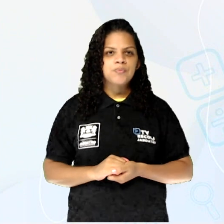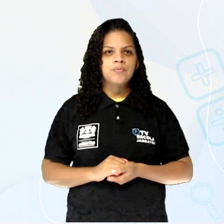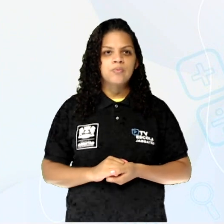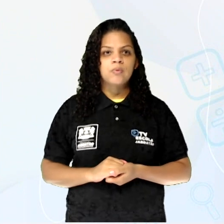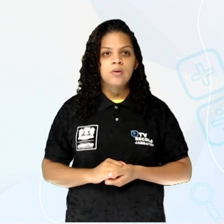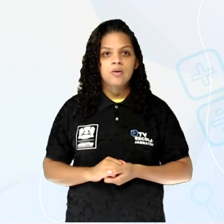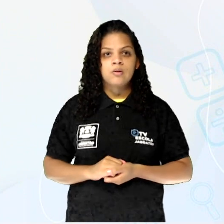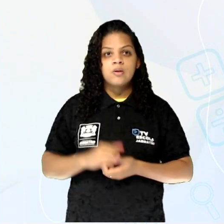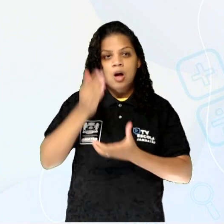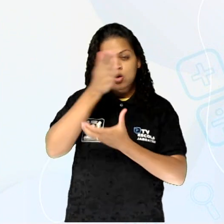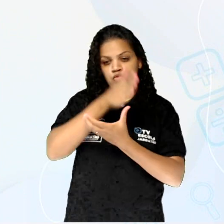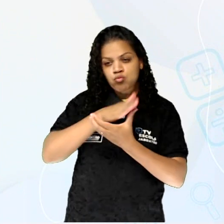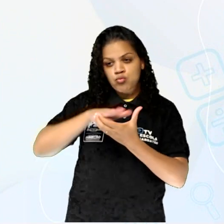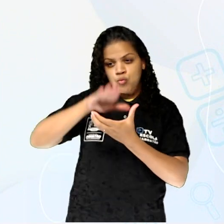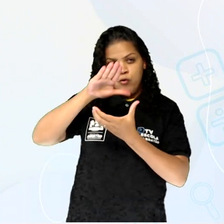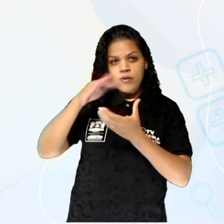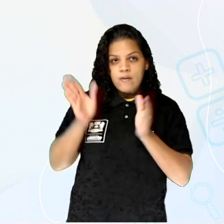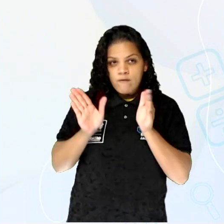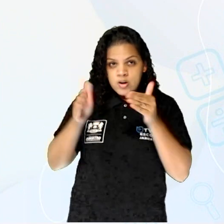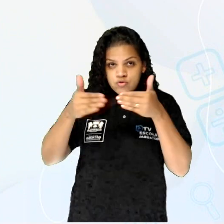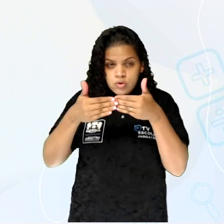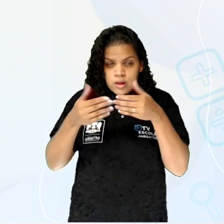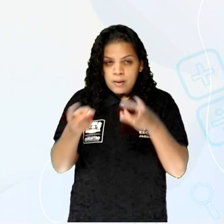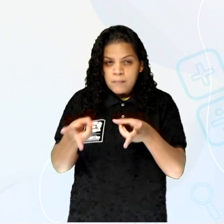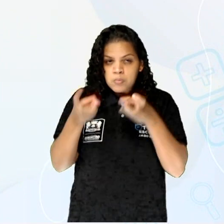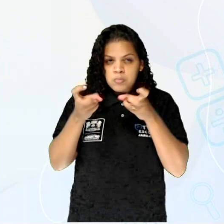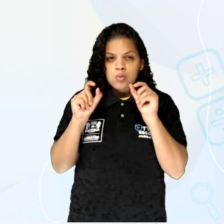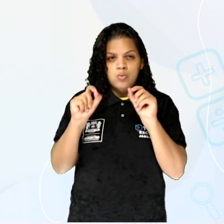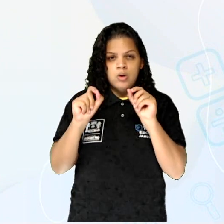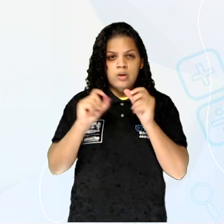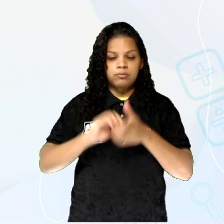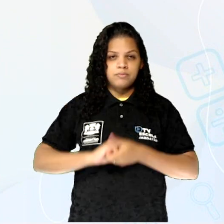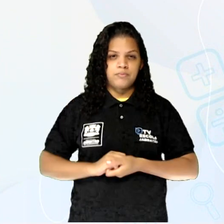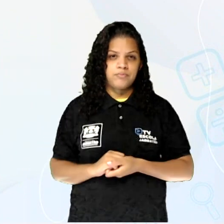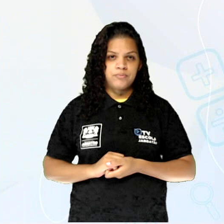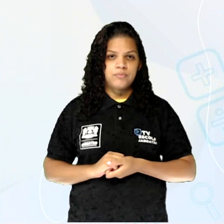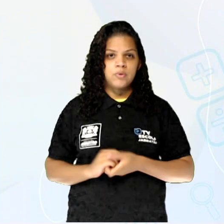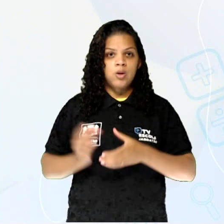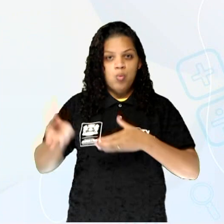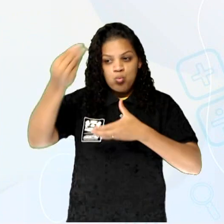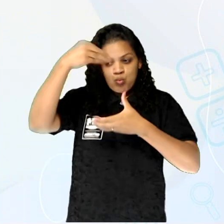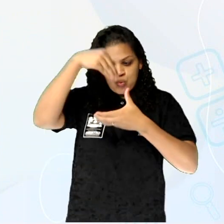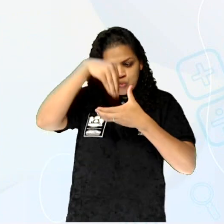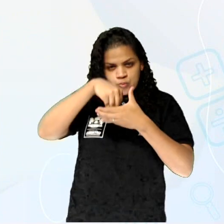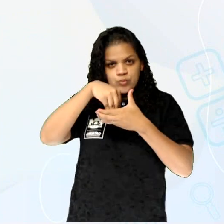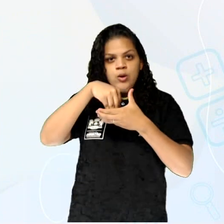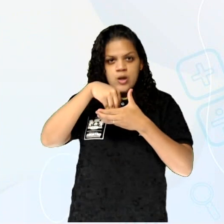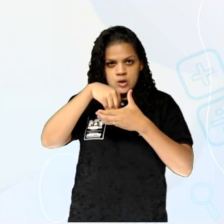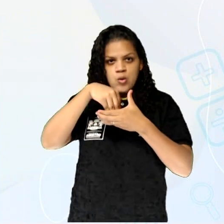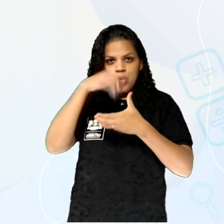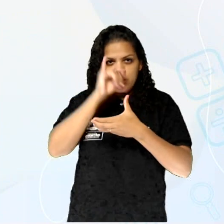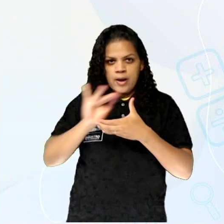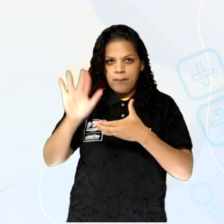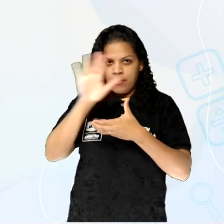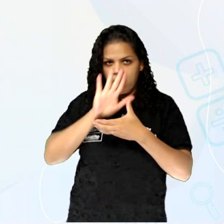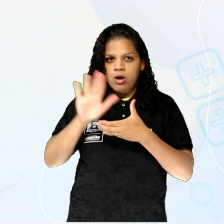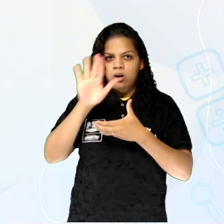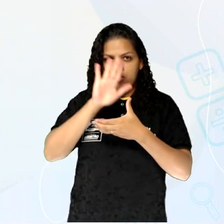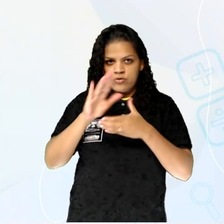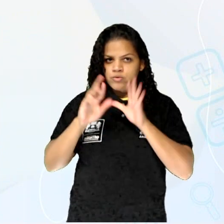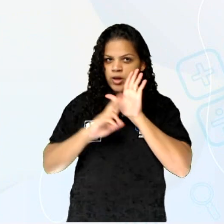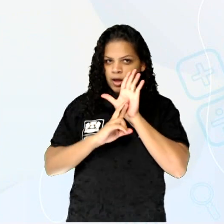curvas fechadas podemos identificar e o interior da figura está